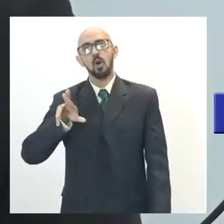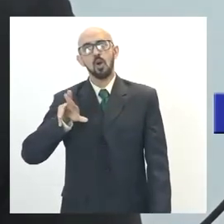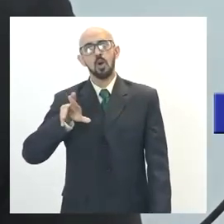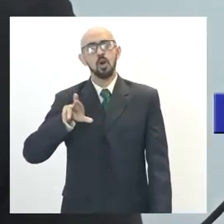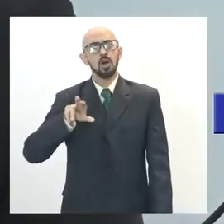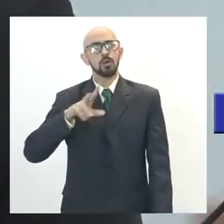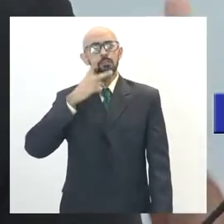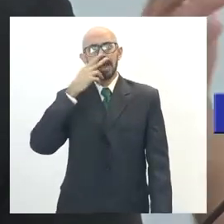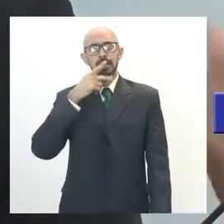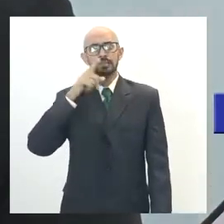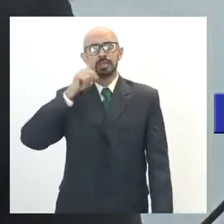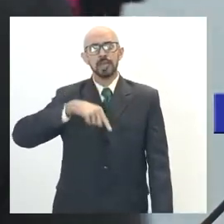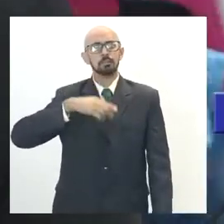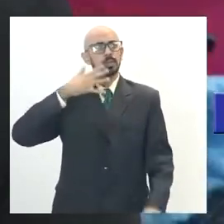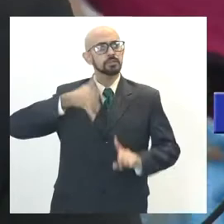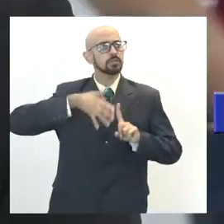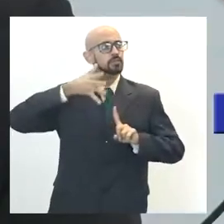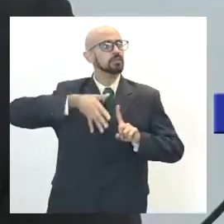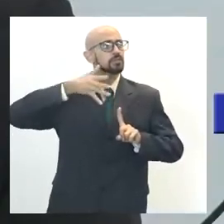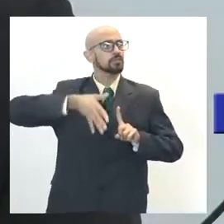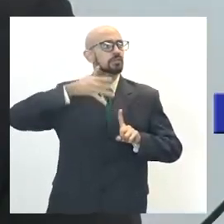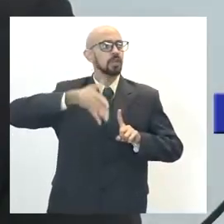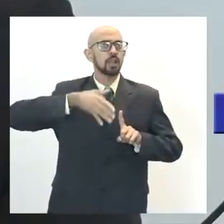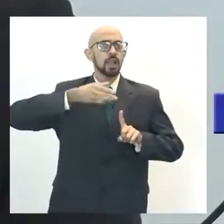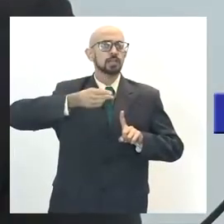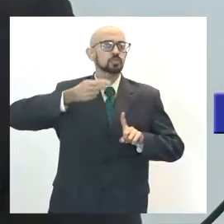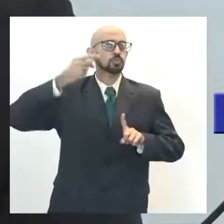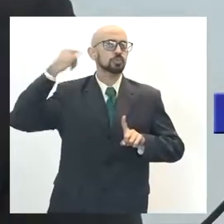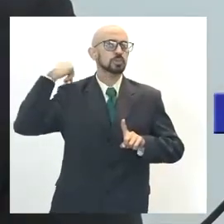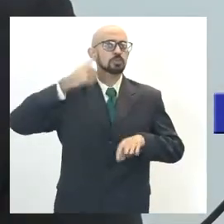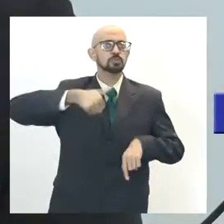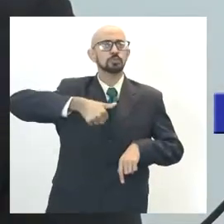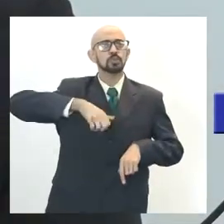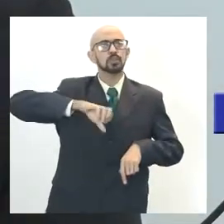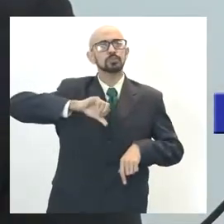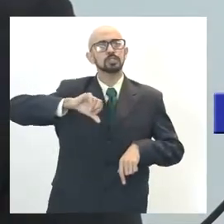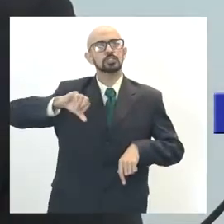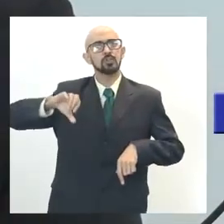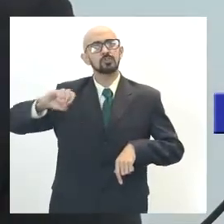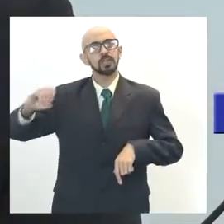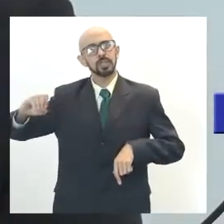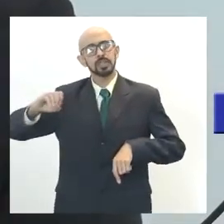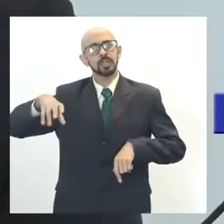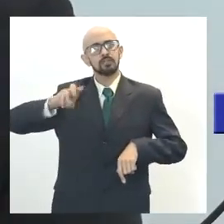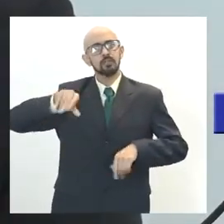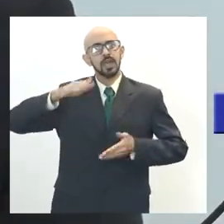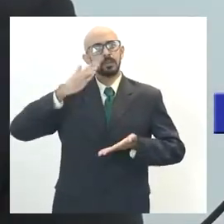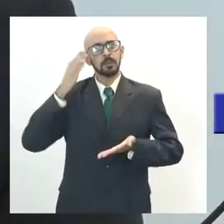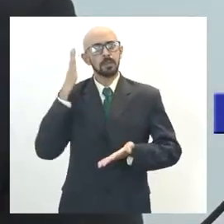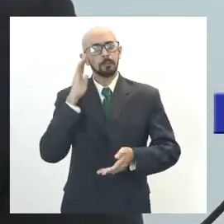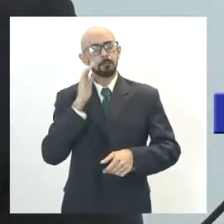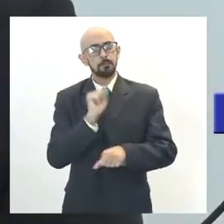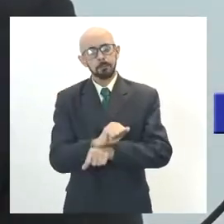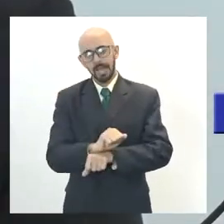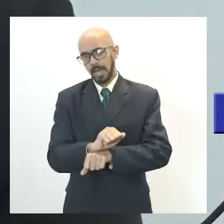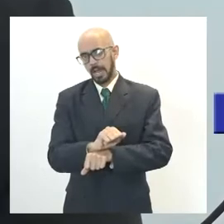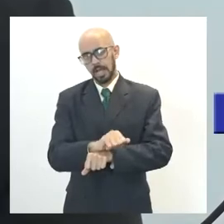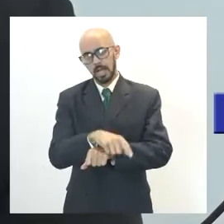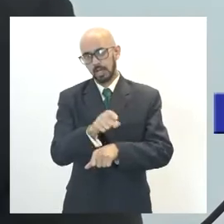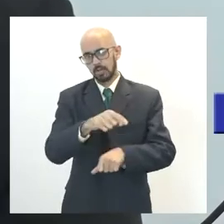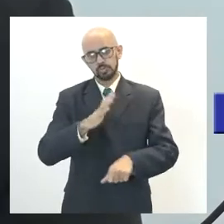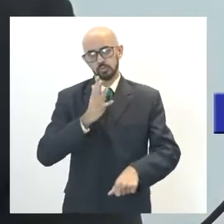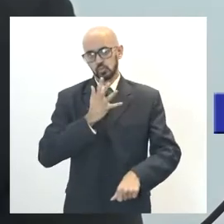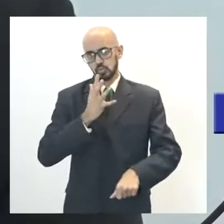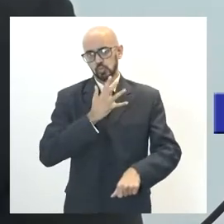parece que a mesma narrativa lá da década de o vento do Collor que vai acabar com os marajás que vai acabar com as mordomias e nada disso tá ali